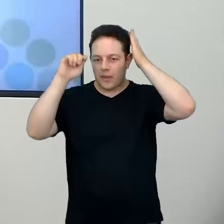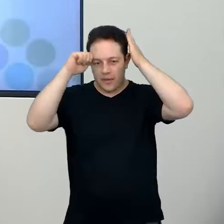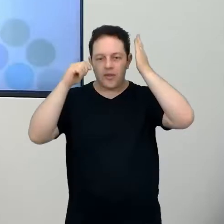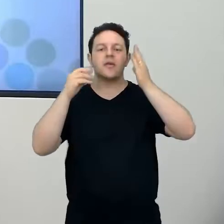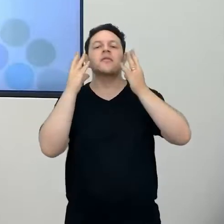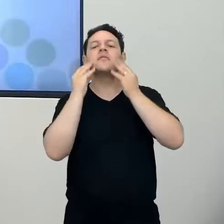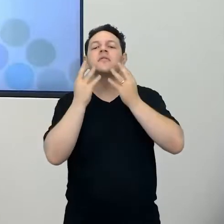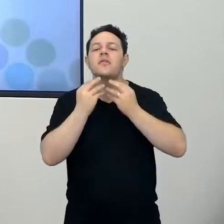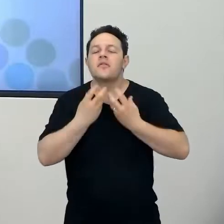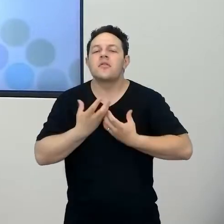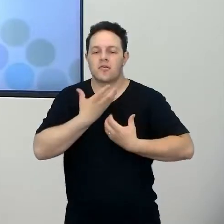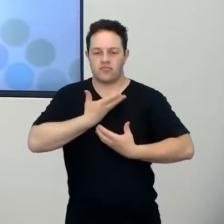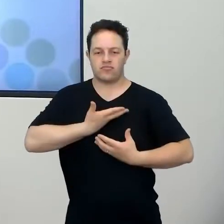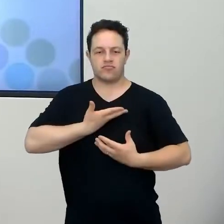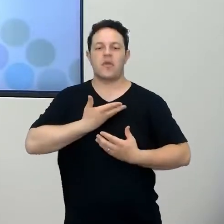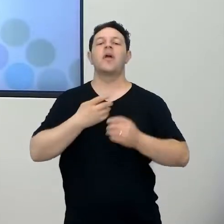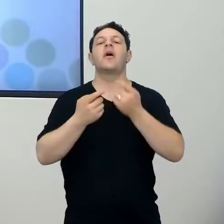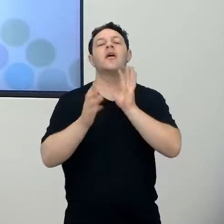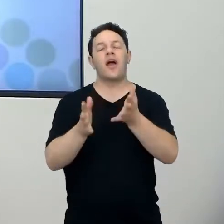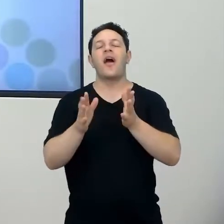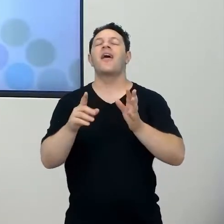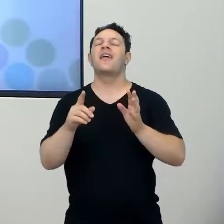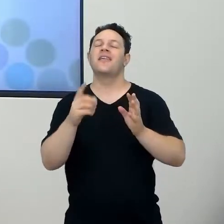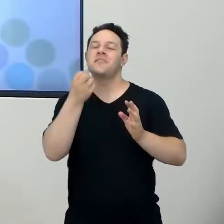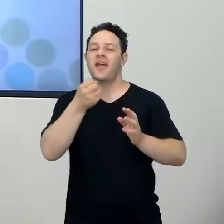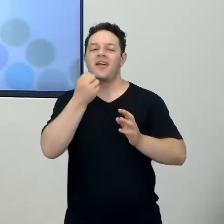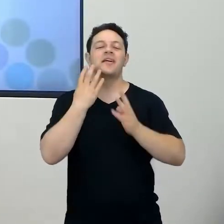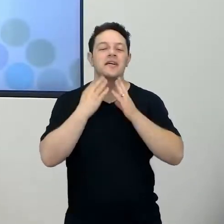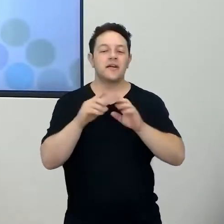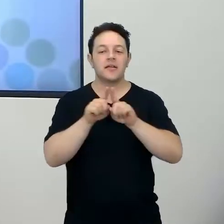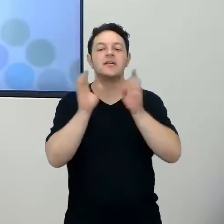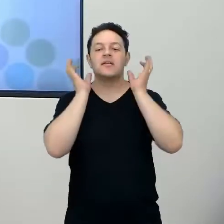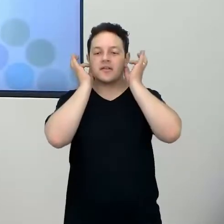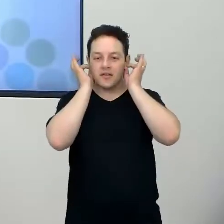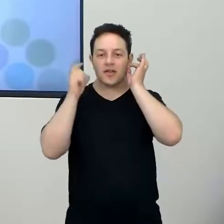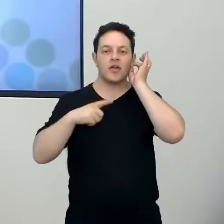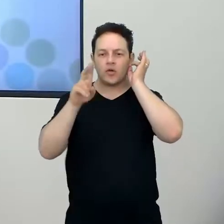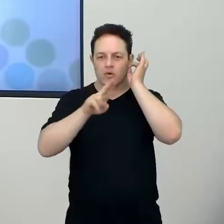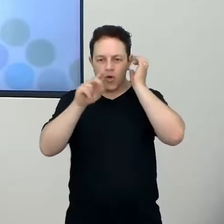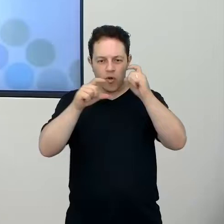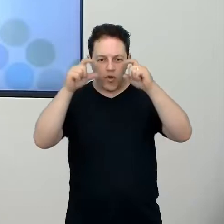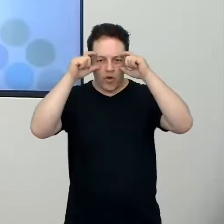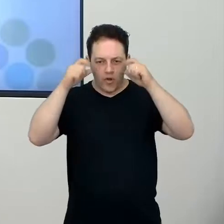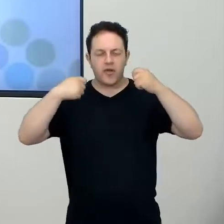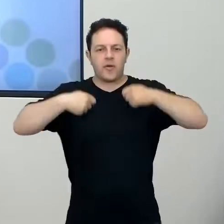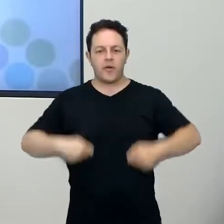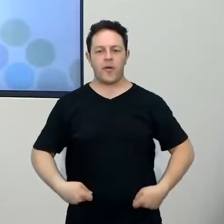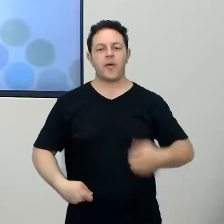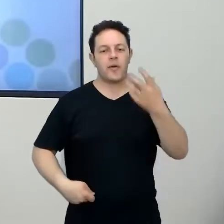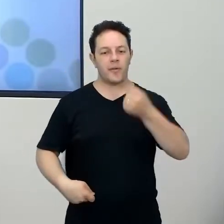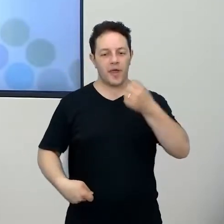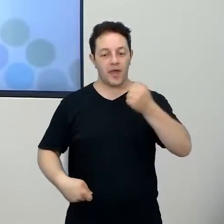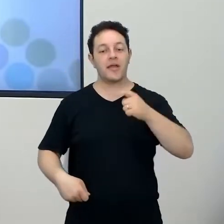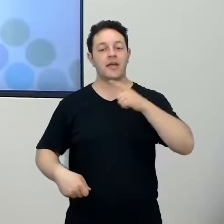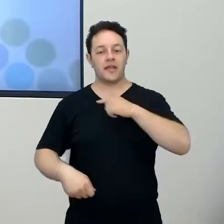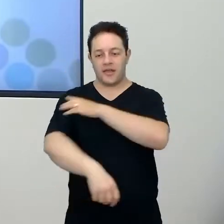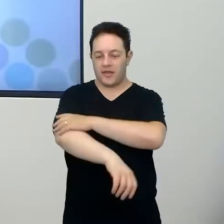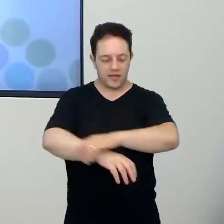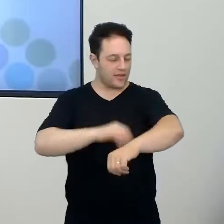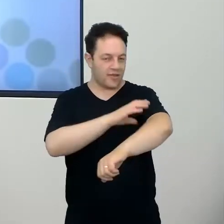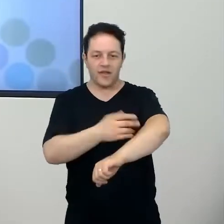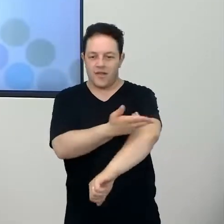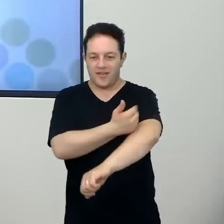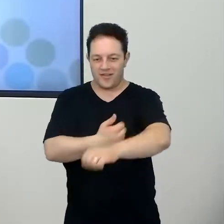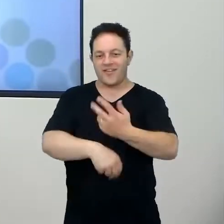do peito, já grisalha também, tenho um brinco nas duas orelhas, estou usando óculos, estou de camiseta branca e tenho os meus braços